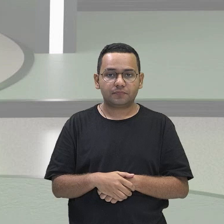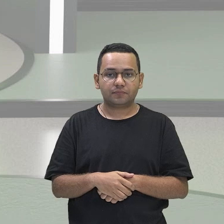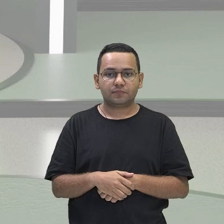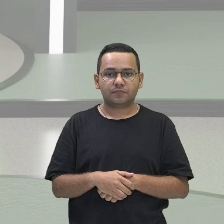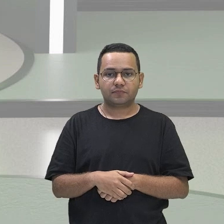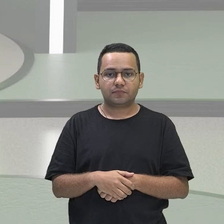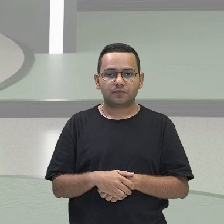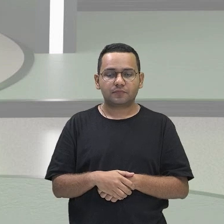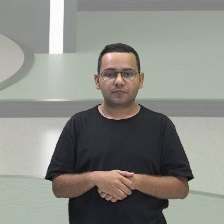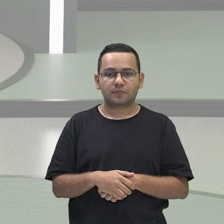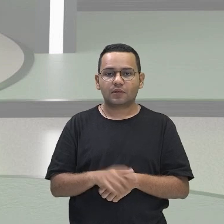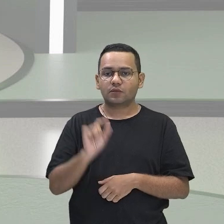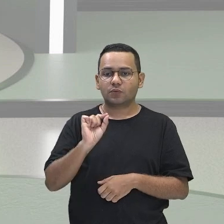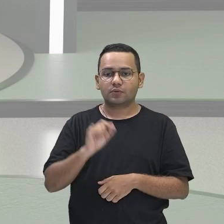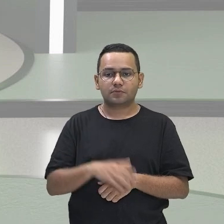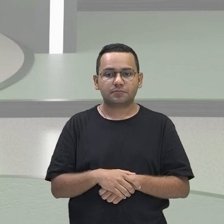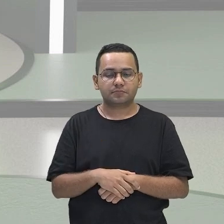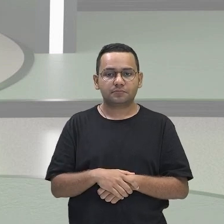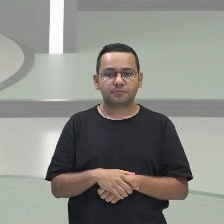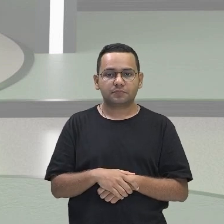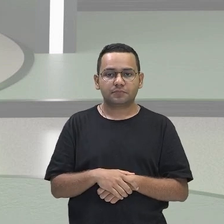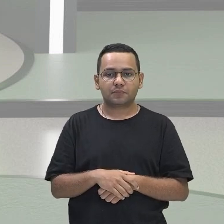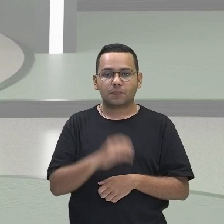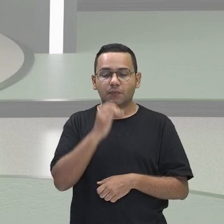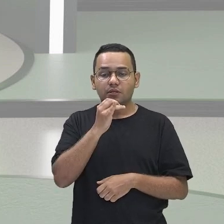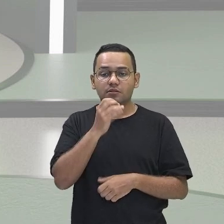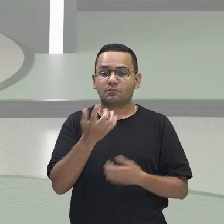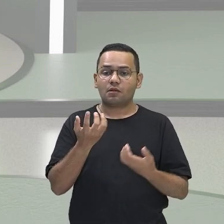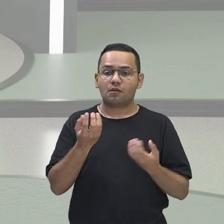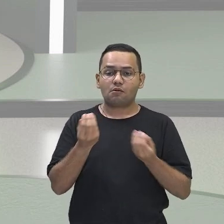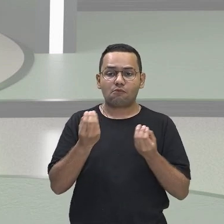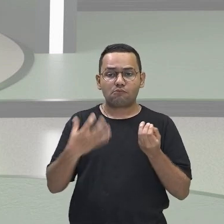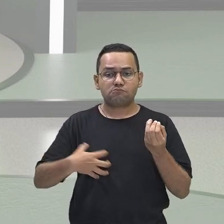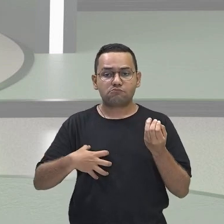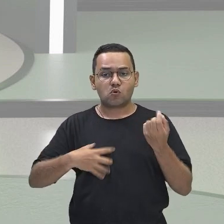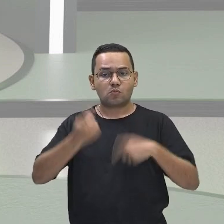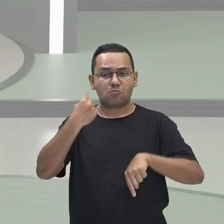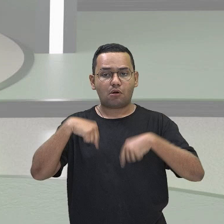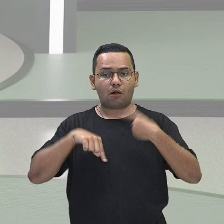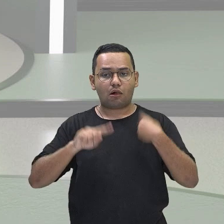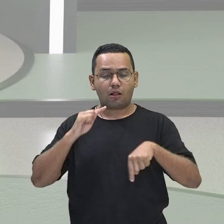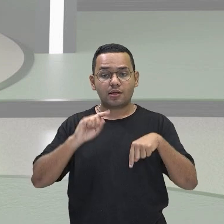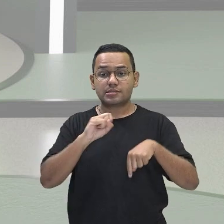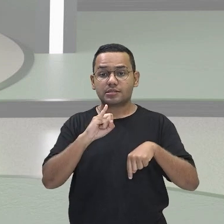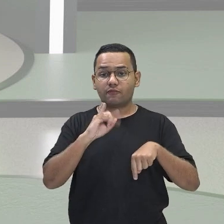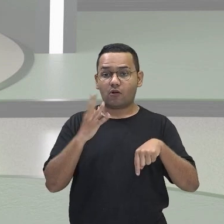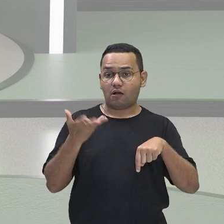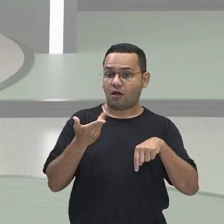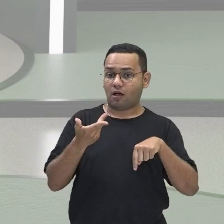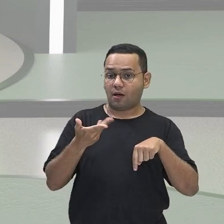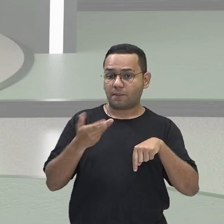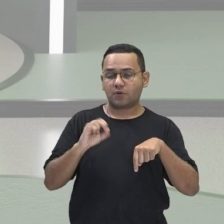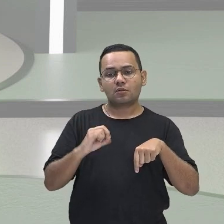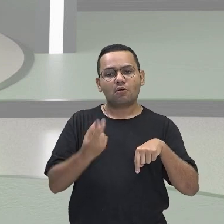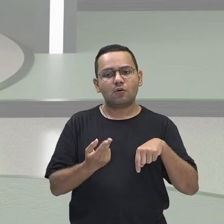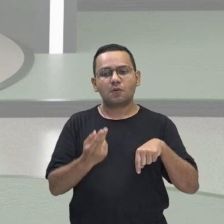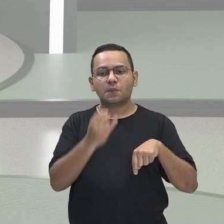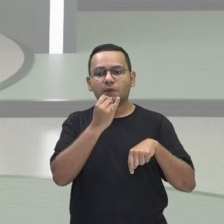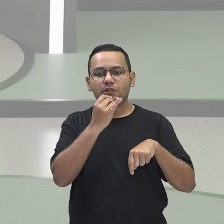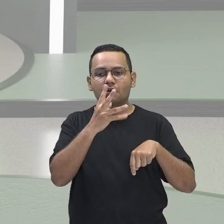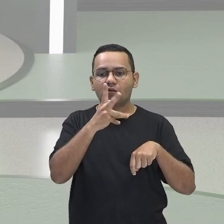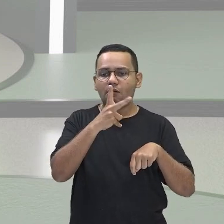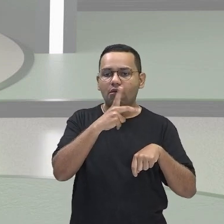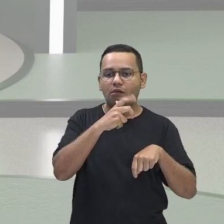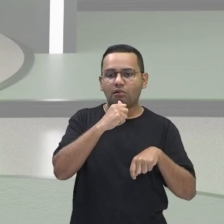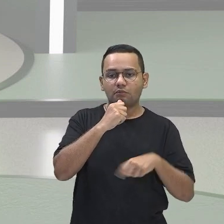uma medida, né, do funcionamento do nosso organismo, se ele funciona numa taxa muito acelerada ou se ele funciona numa taxa muito